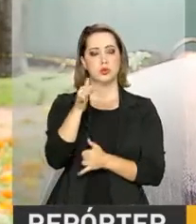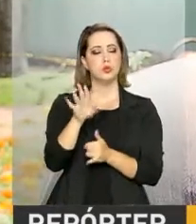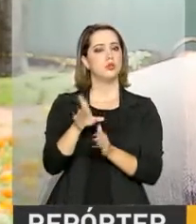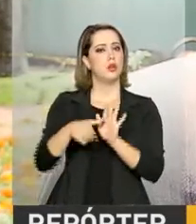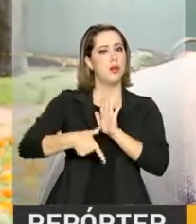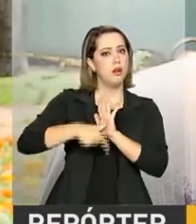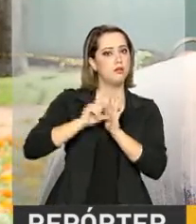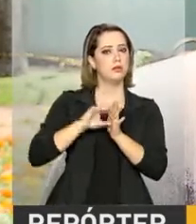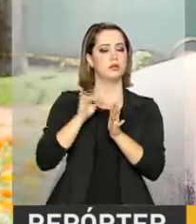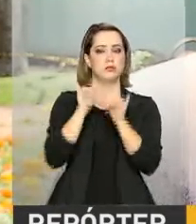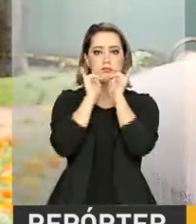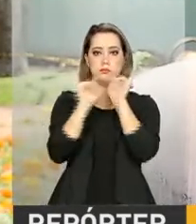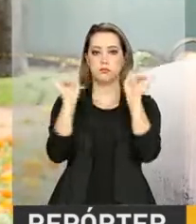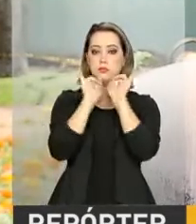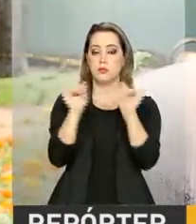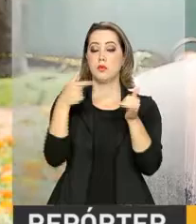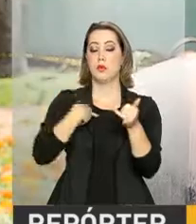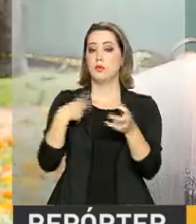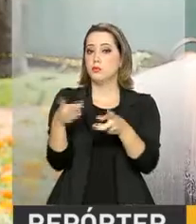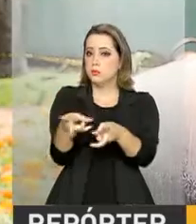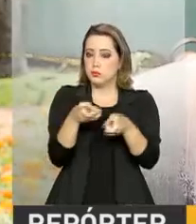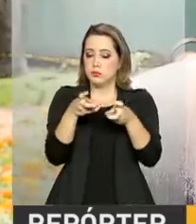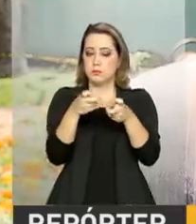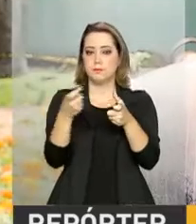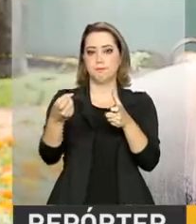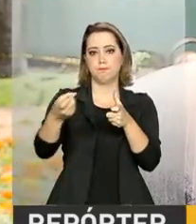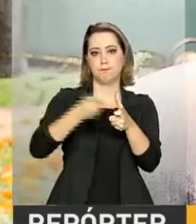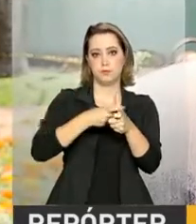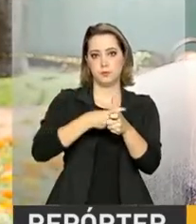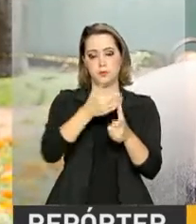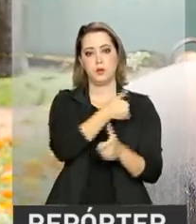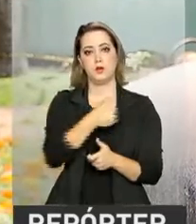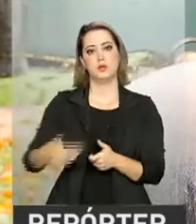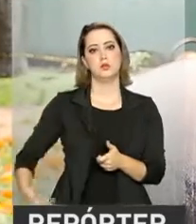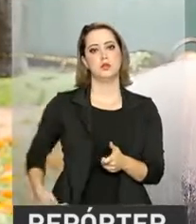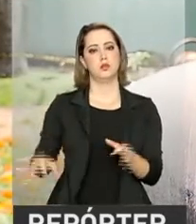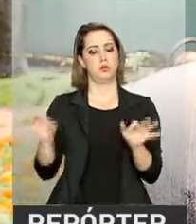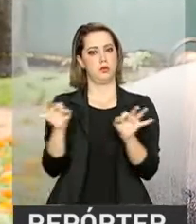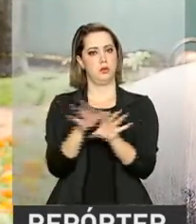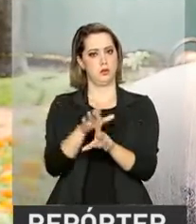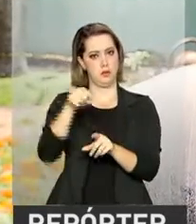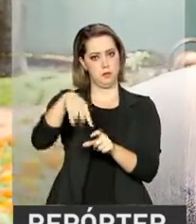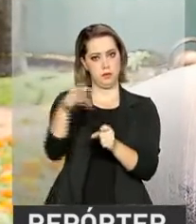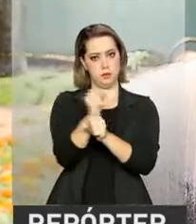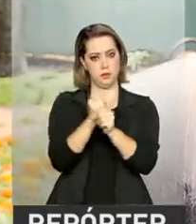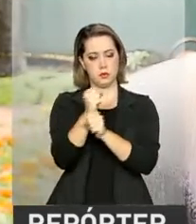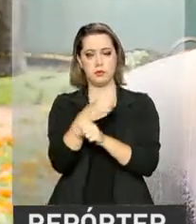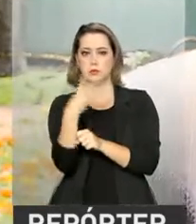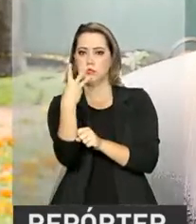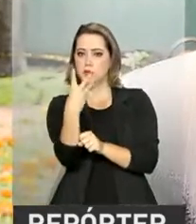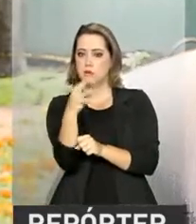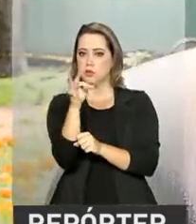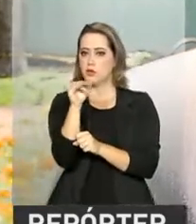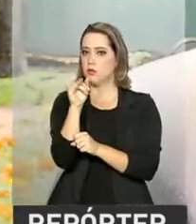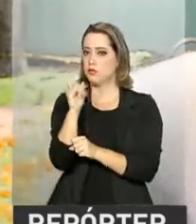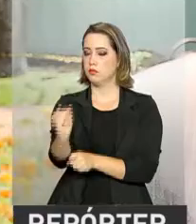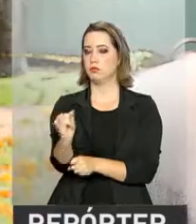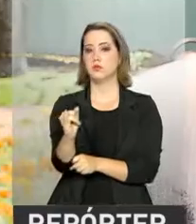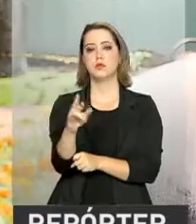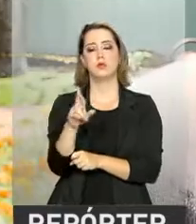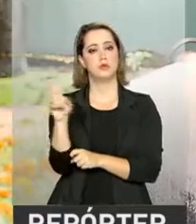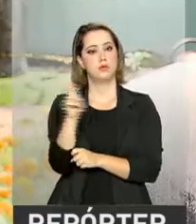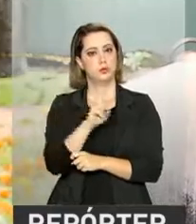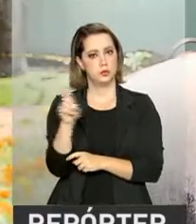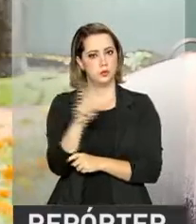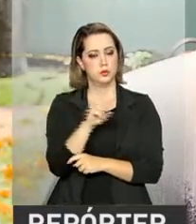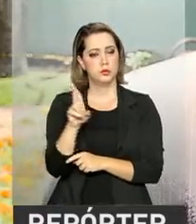previsão anterior. A estimativa é que a dívida pública federal encerre o ano num patamar entre 3